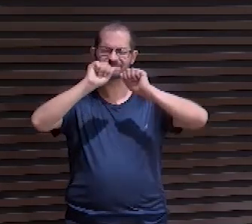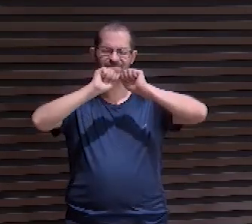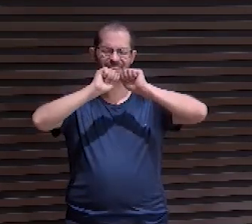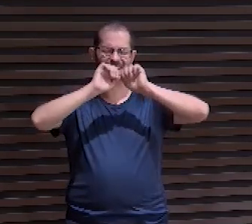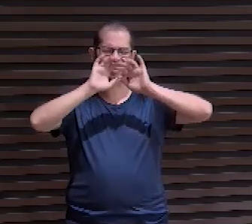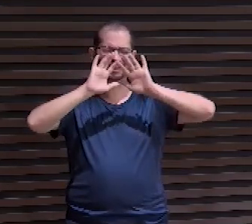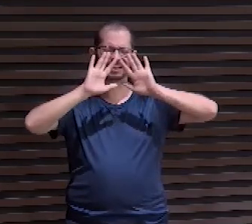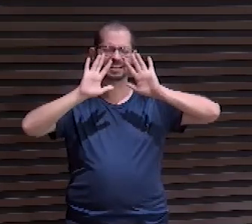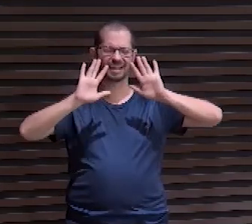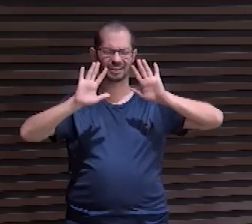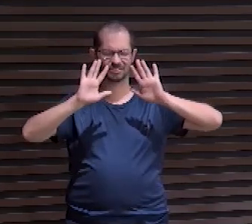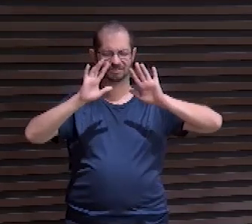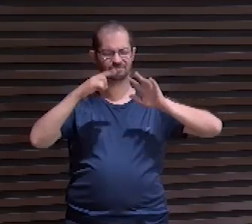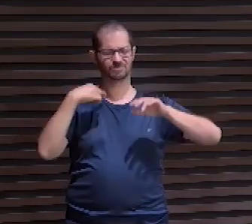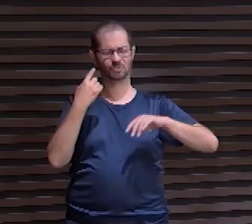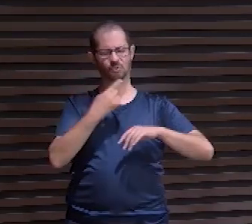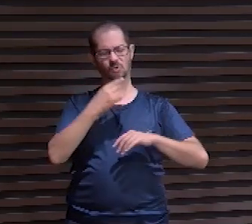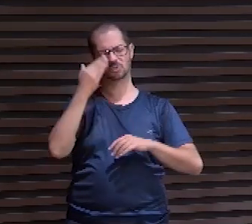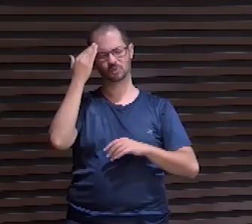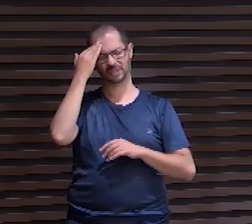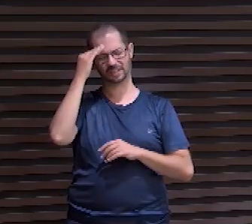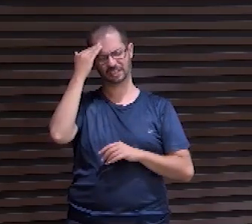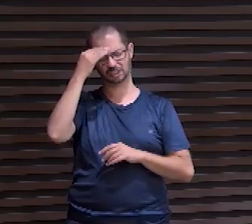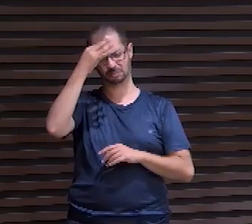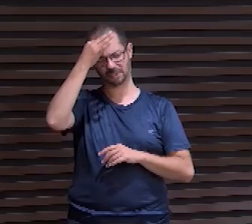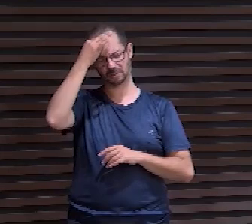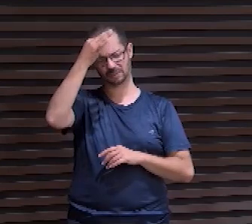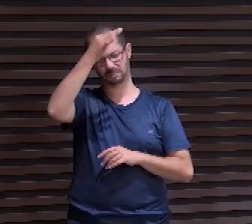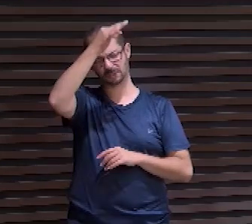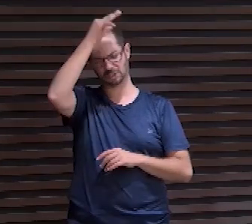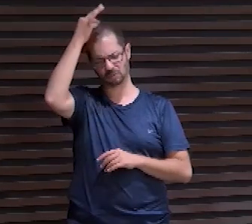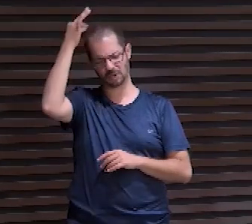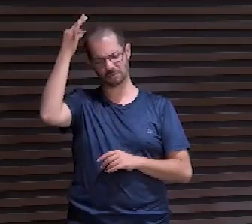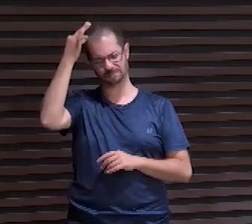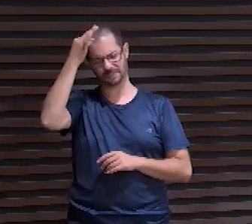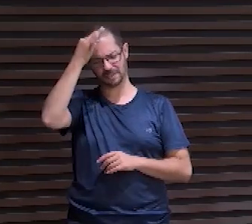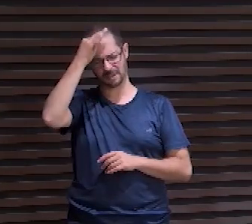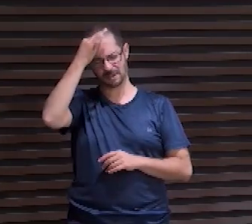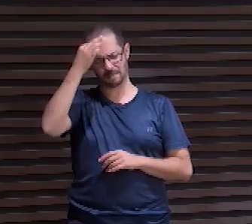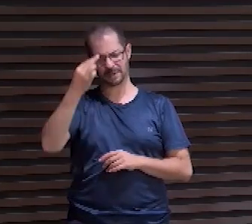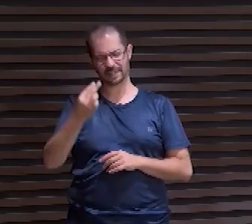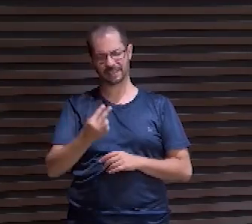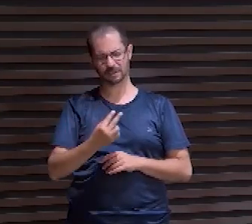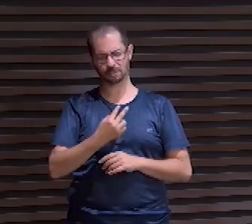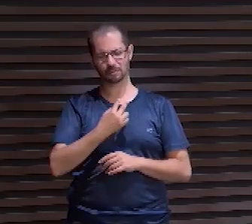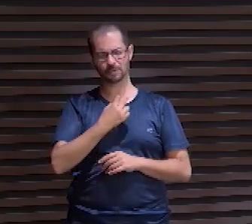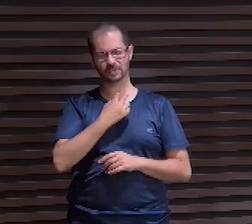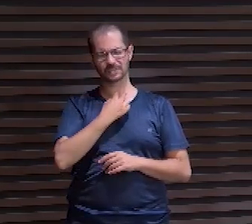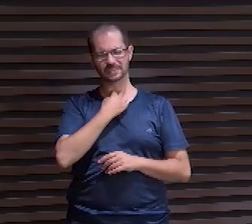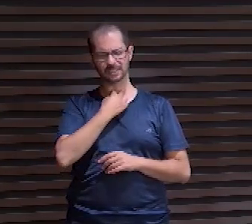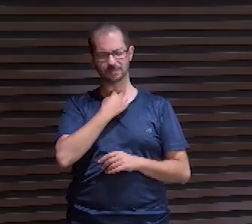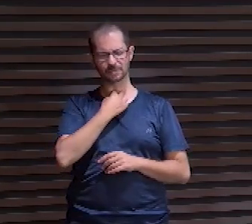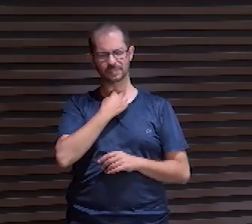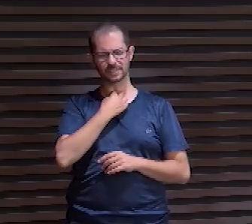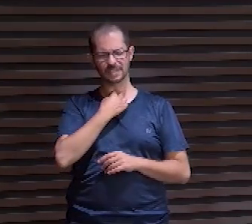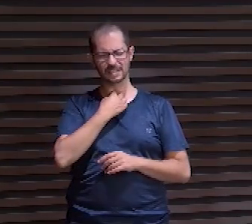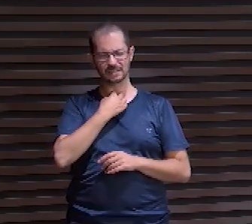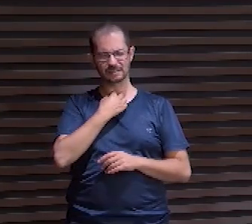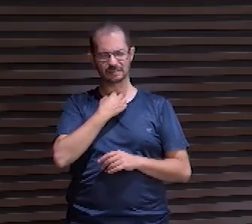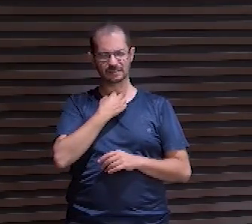entendimento espiritual, para que jamais sejamos cooptados por qualquer outra